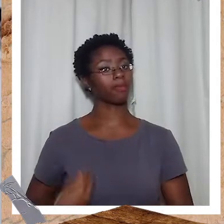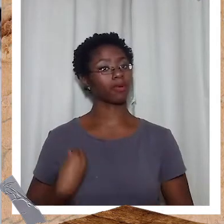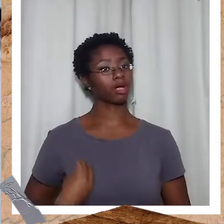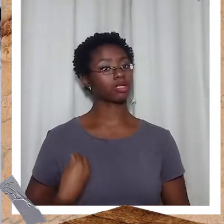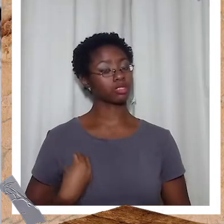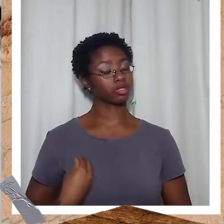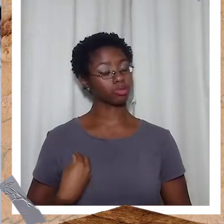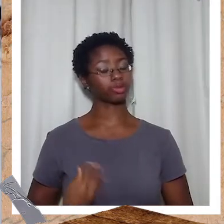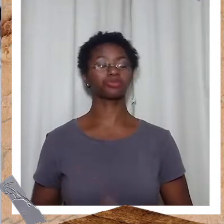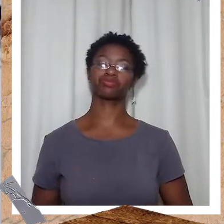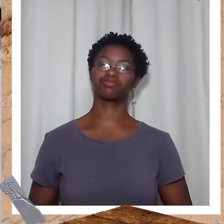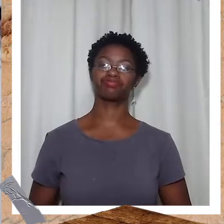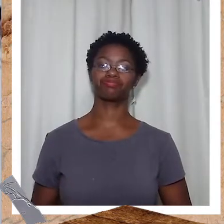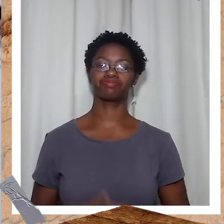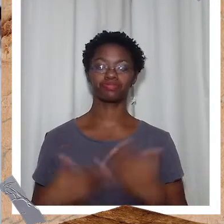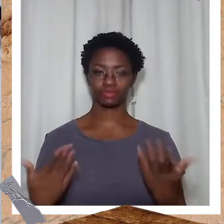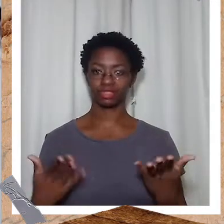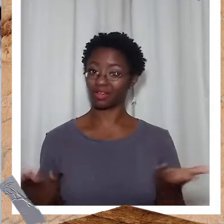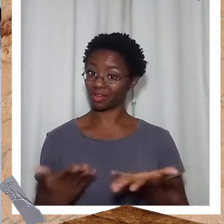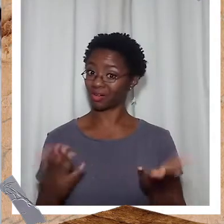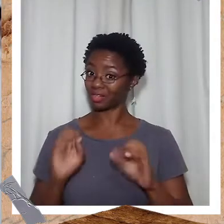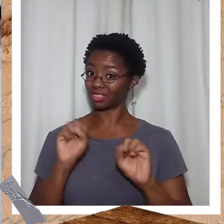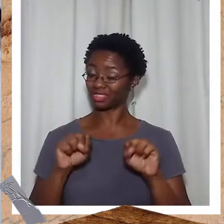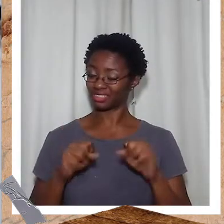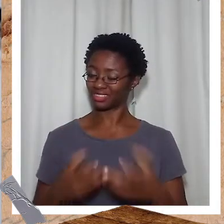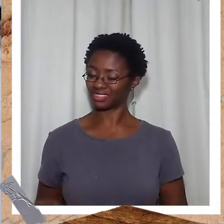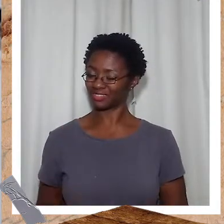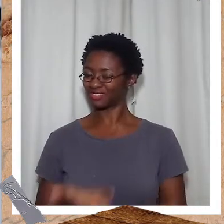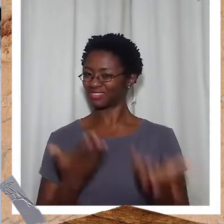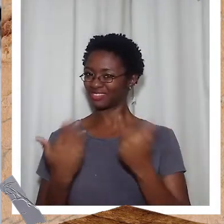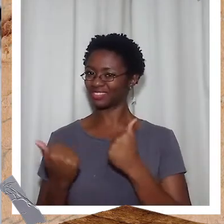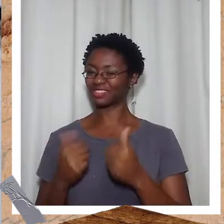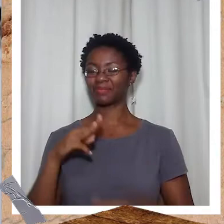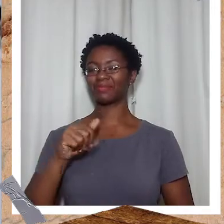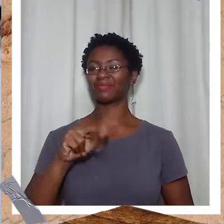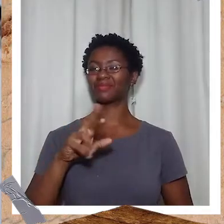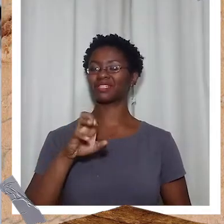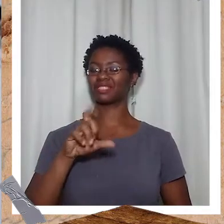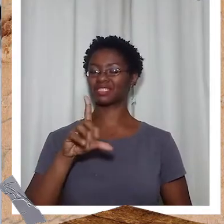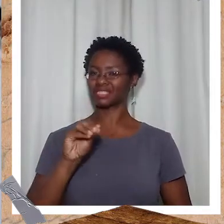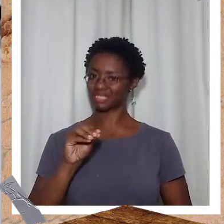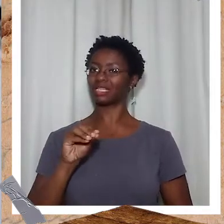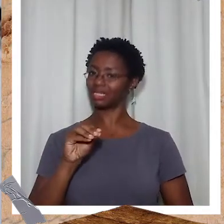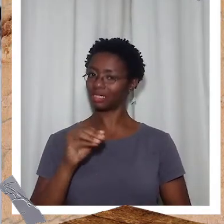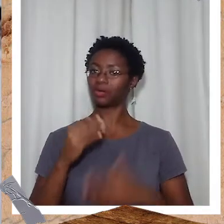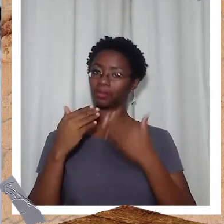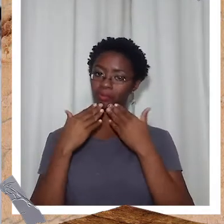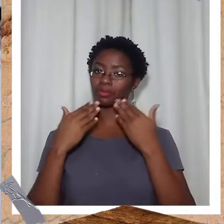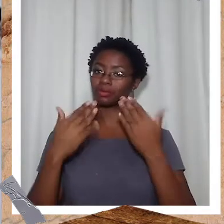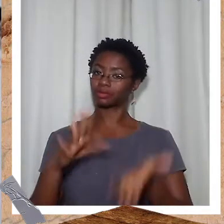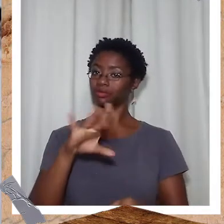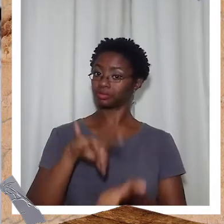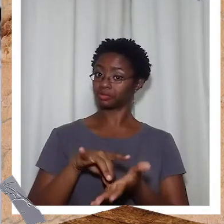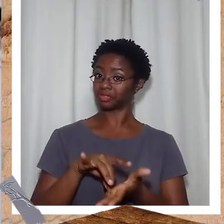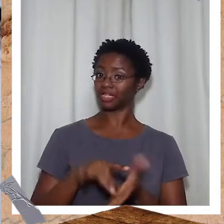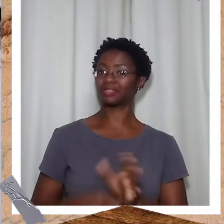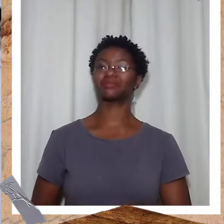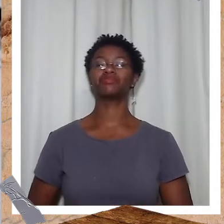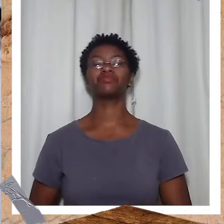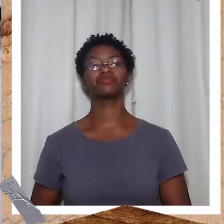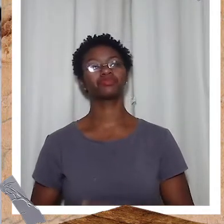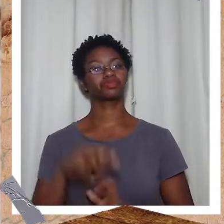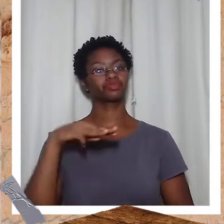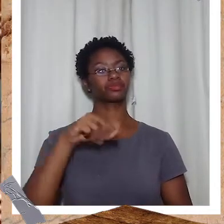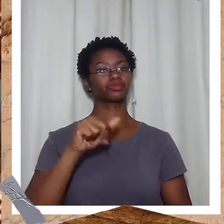participando do evento. Agora sim, a gente chama o Marcelo, apresentando ele devidamente.